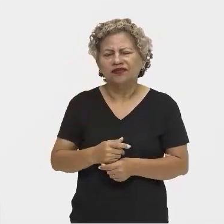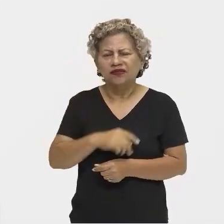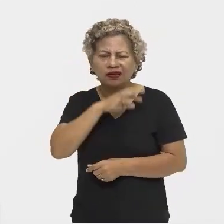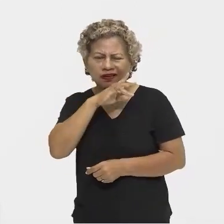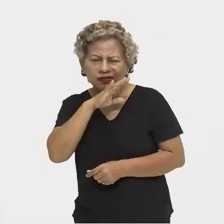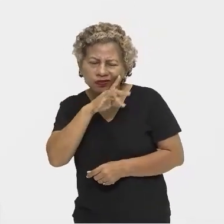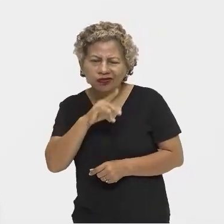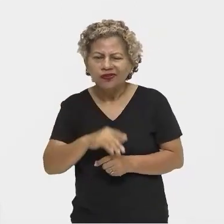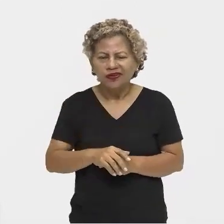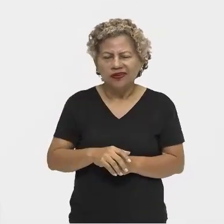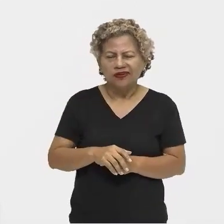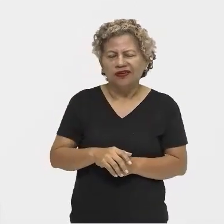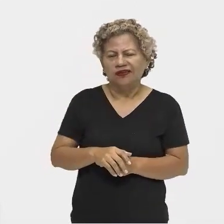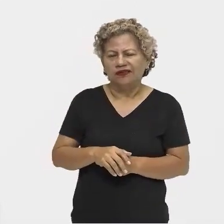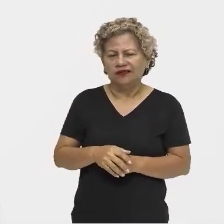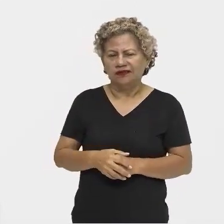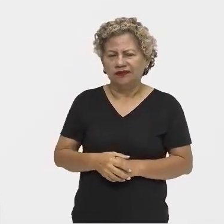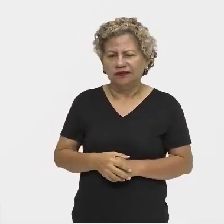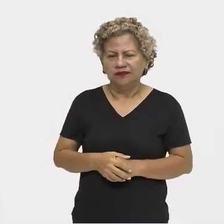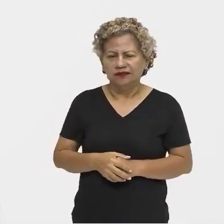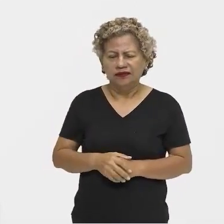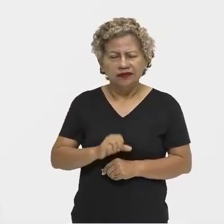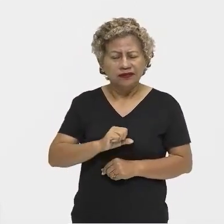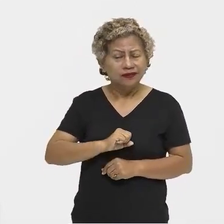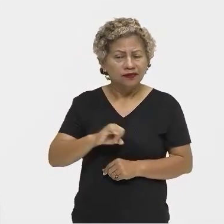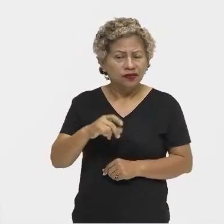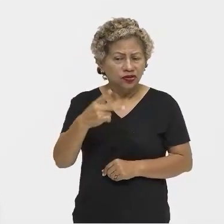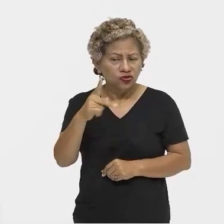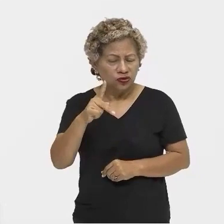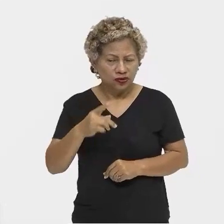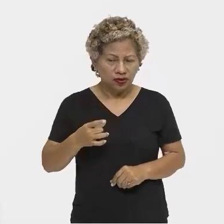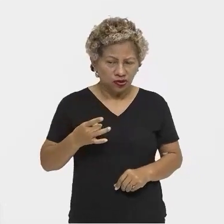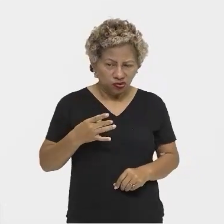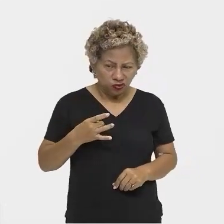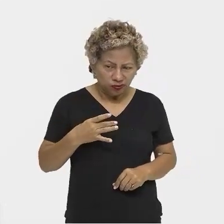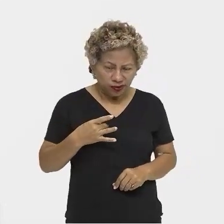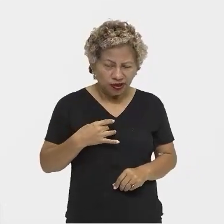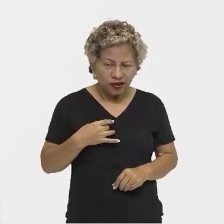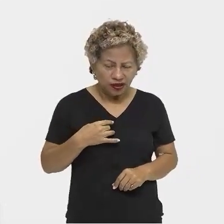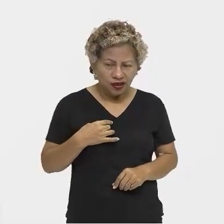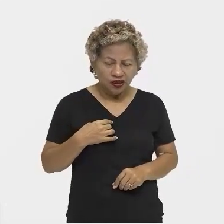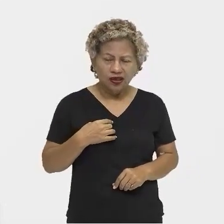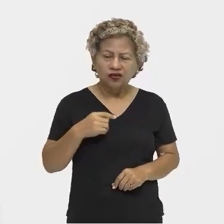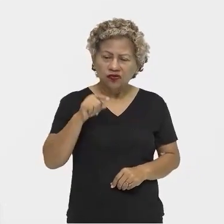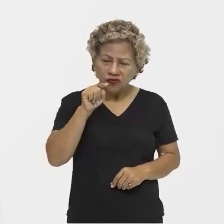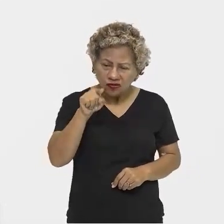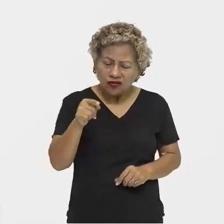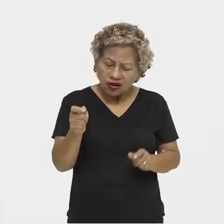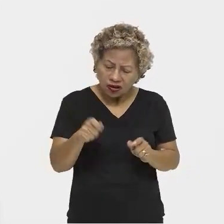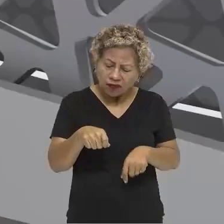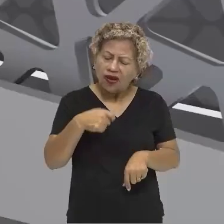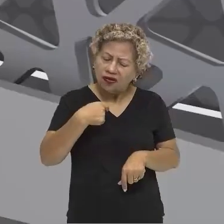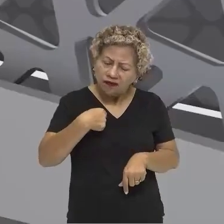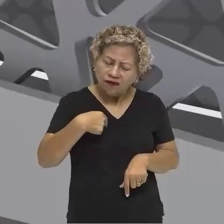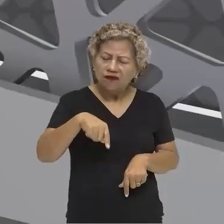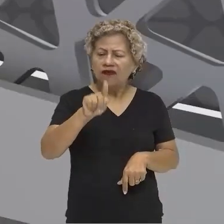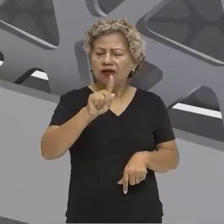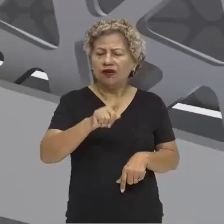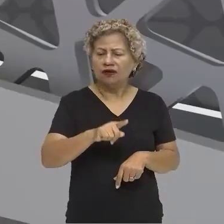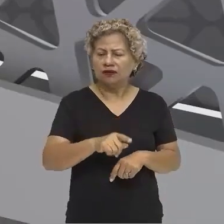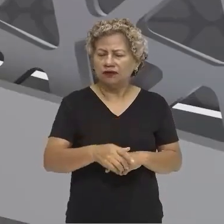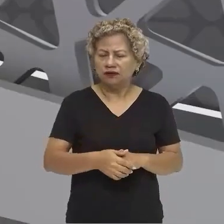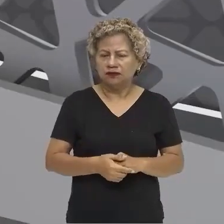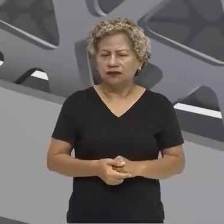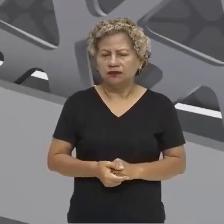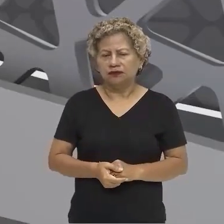como nós colocamos aí, está com medo? Vai assim mesmo. Que leve para um aprendizado, não deu certo, mas o que eu posso fazer diferente?